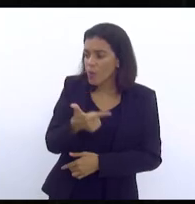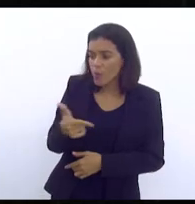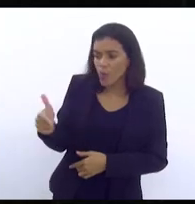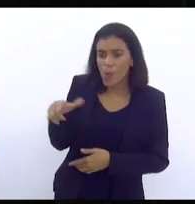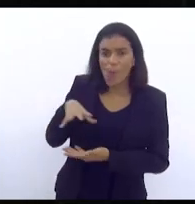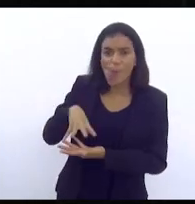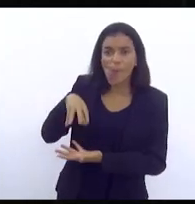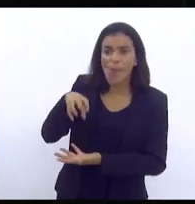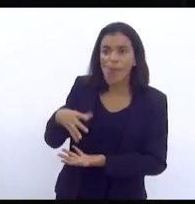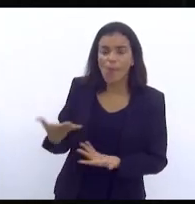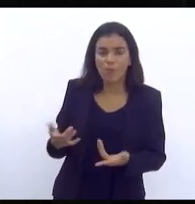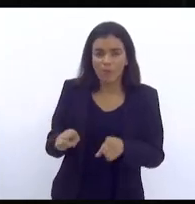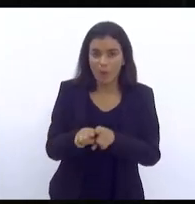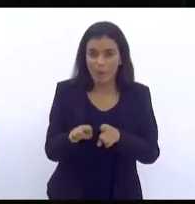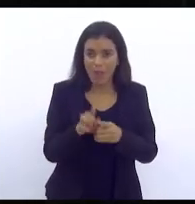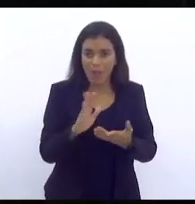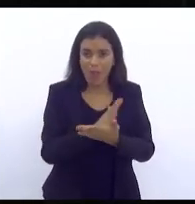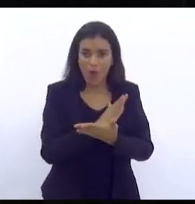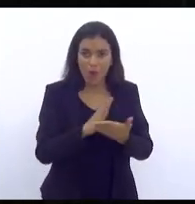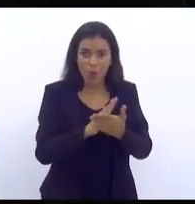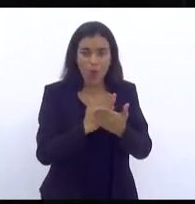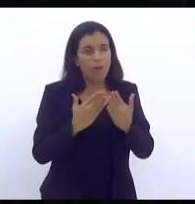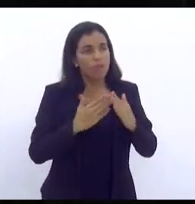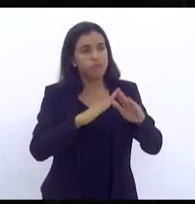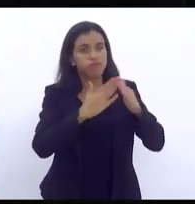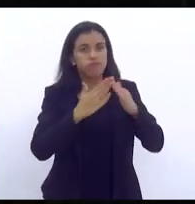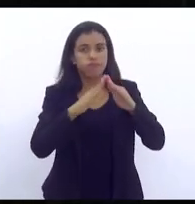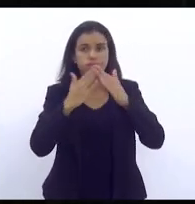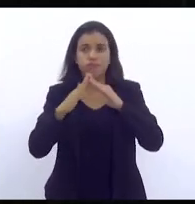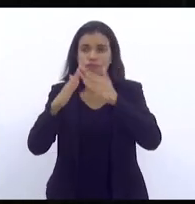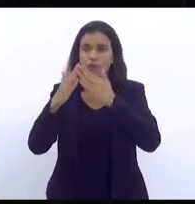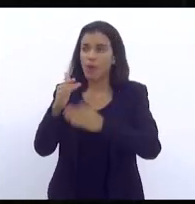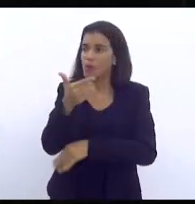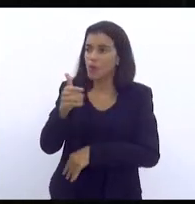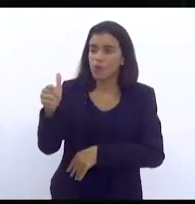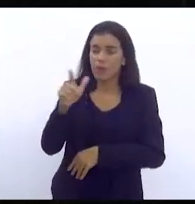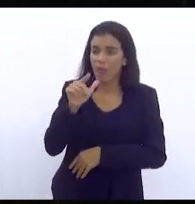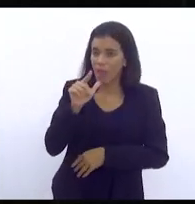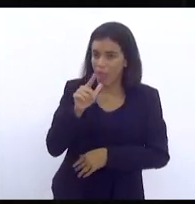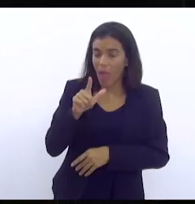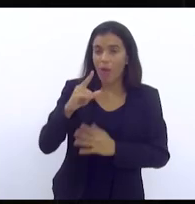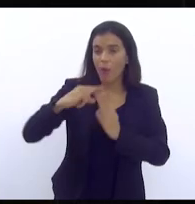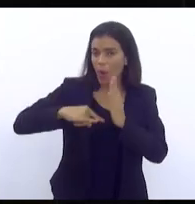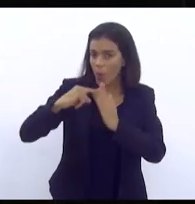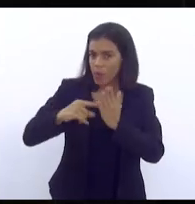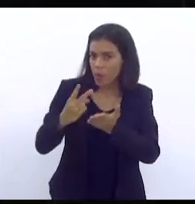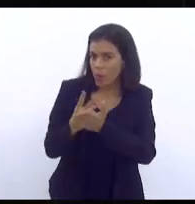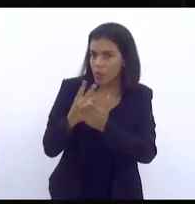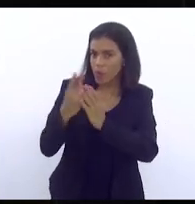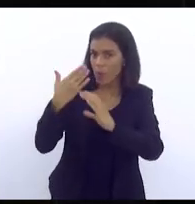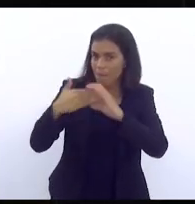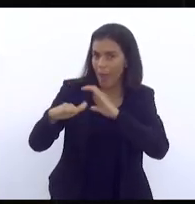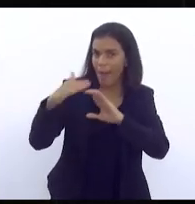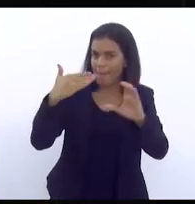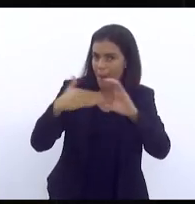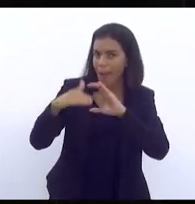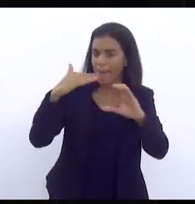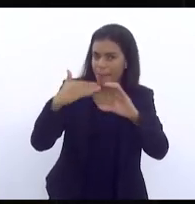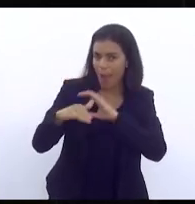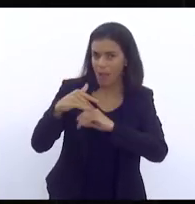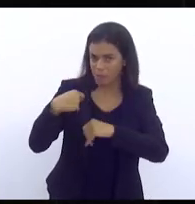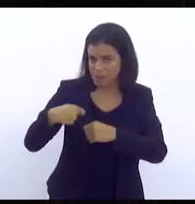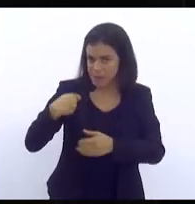se tem comunidade fora aí que vê na televisão que não tem água e a conta vem Será que é porque a gente tem que